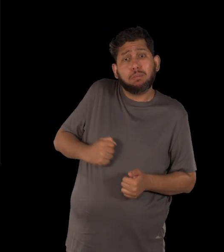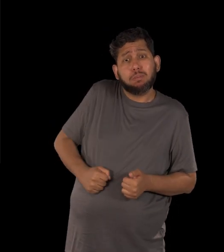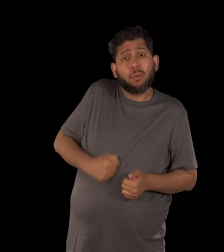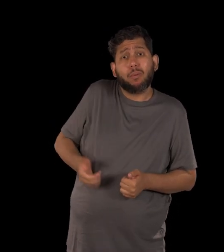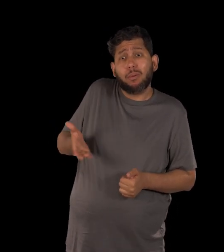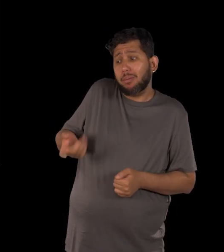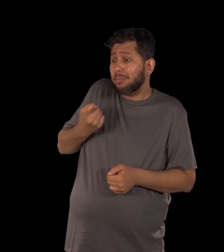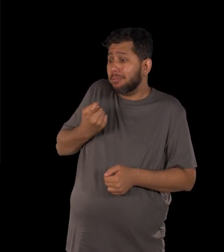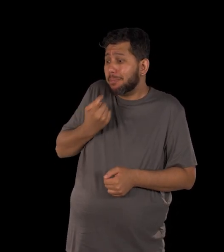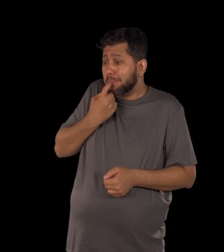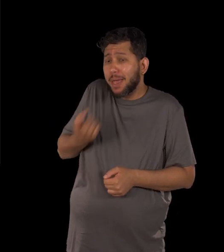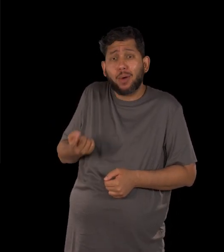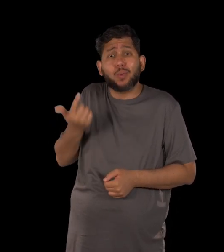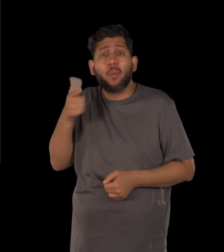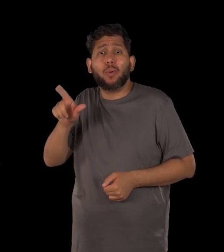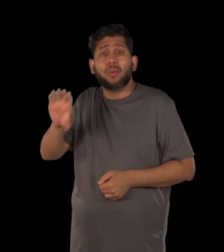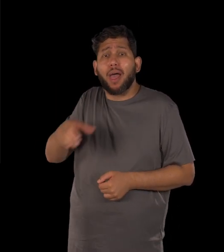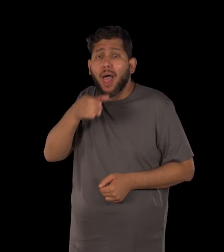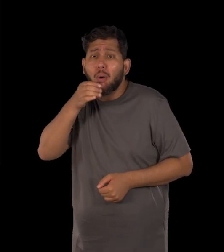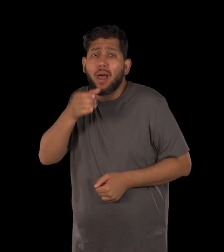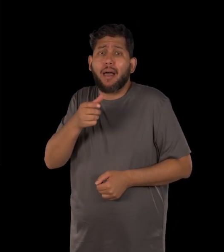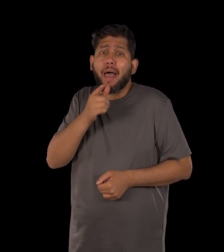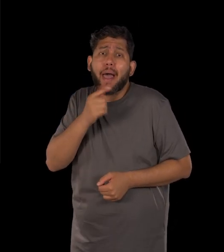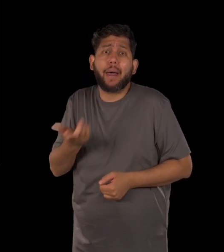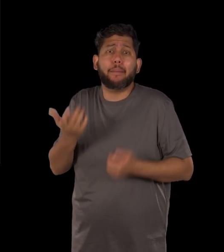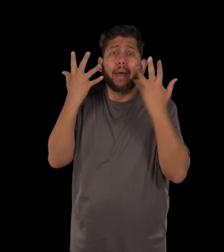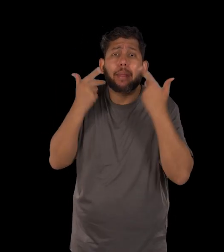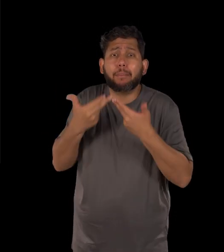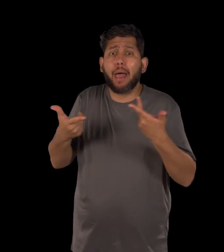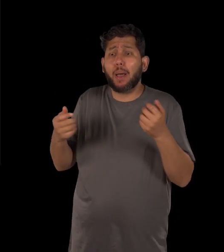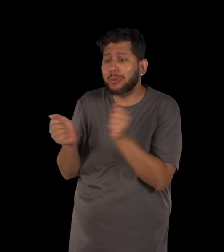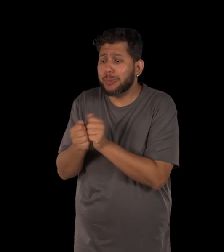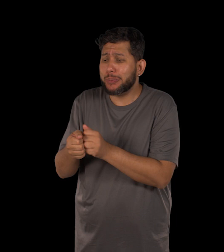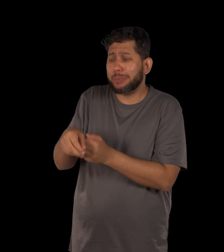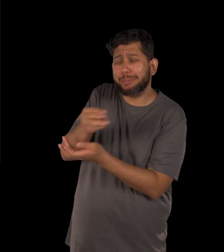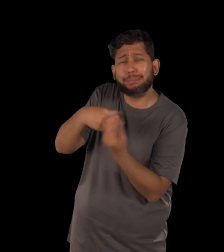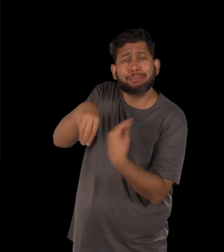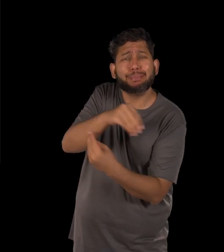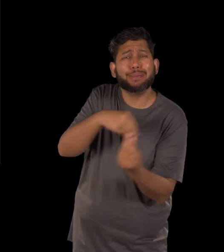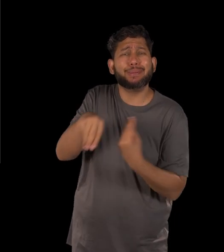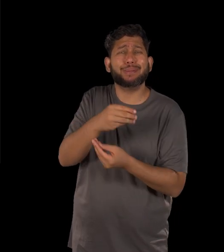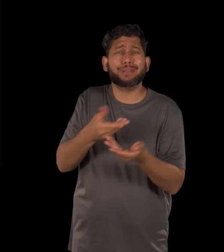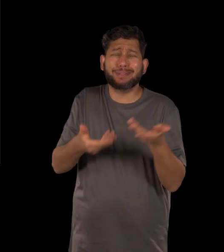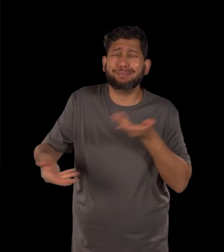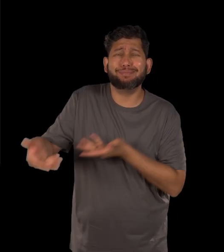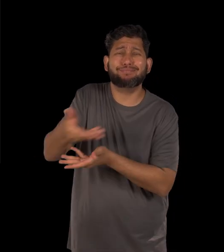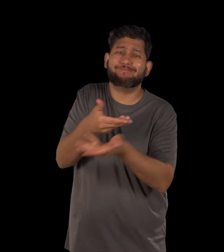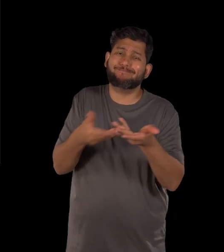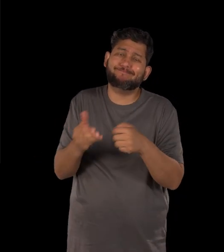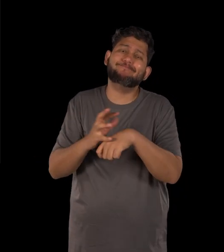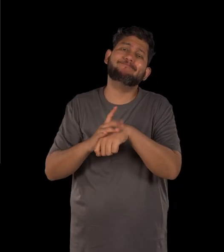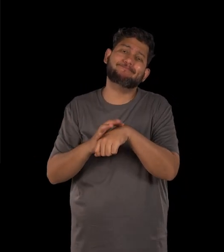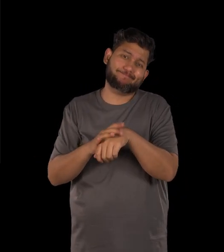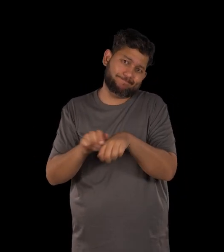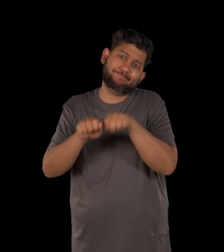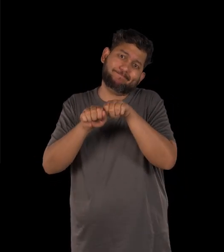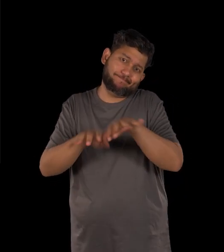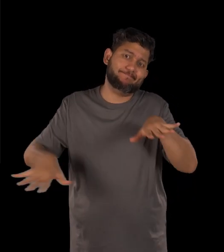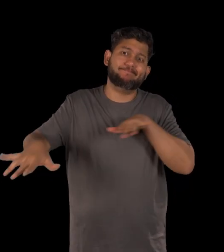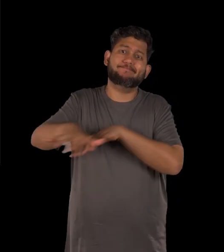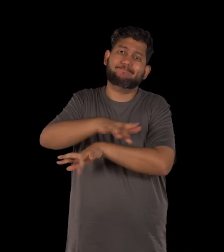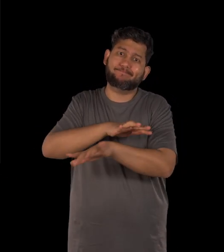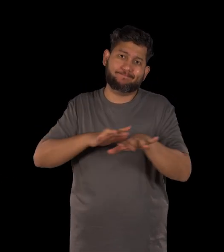tendo contato com dejetos humanos, além de estabelecer convívio com animais que passaram a ser domesticados e dividiam esse